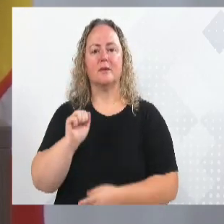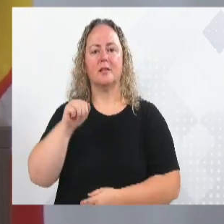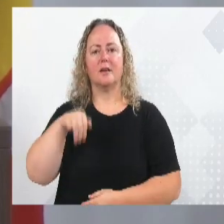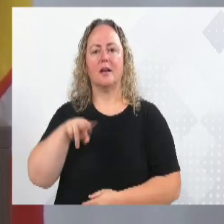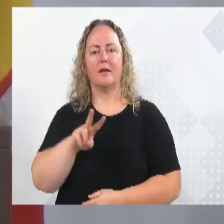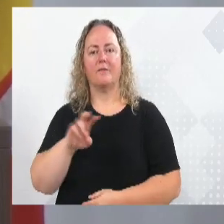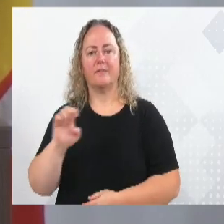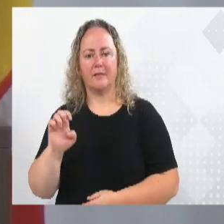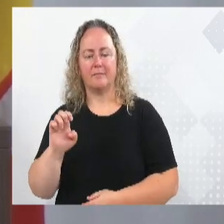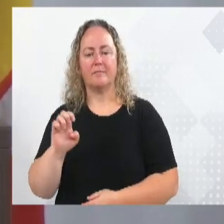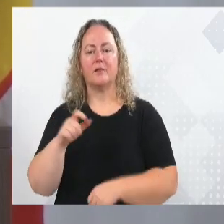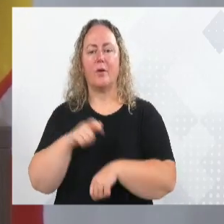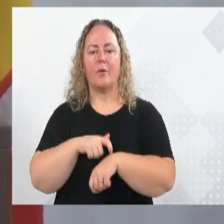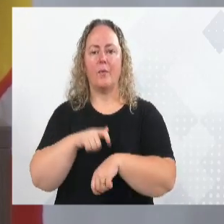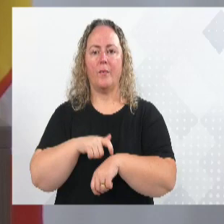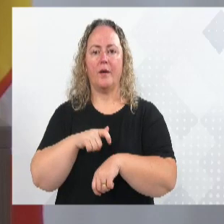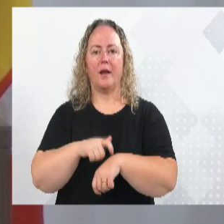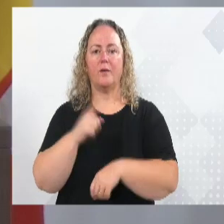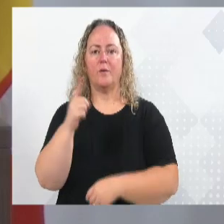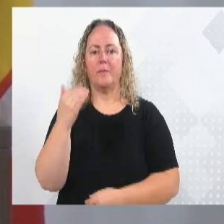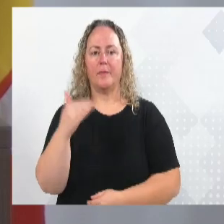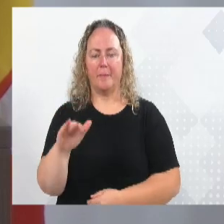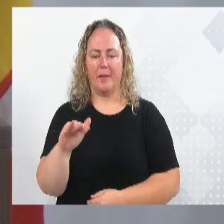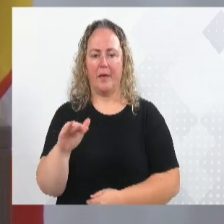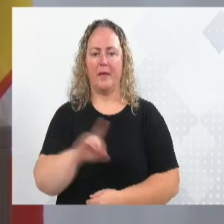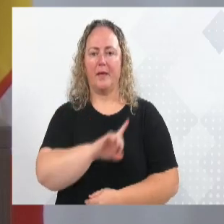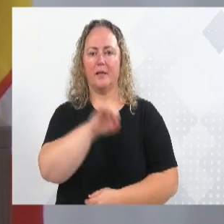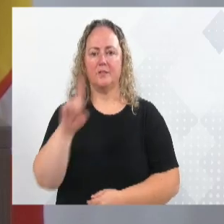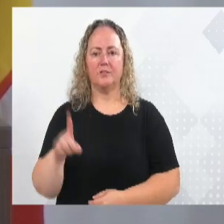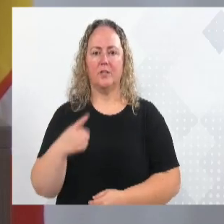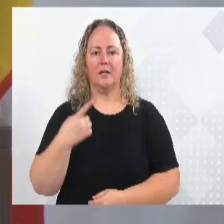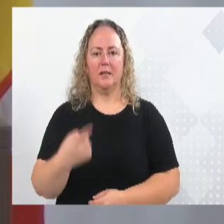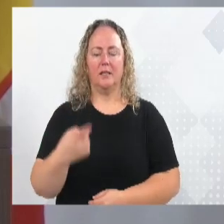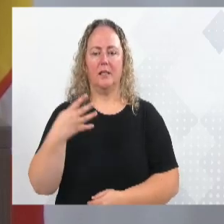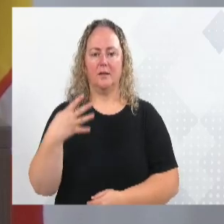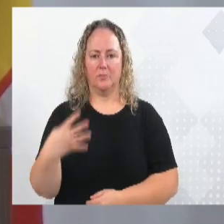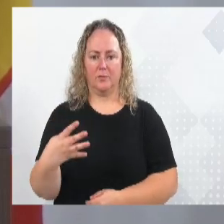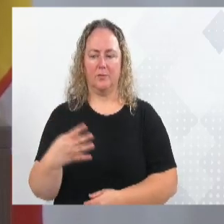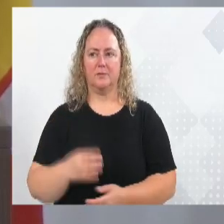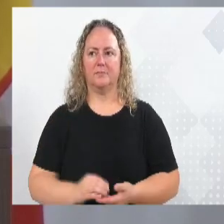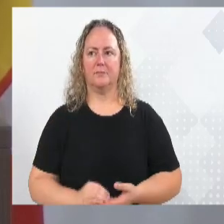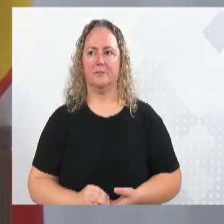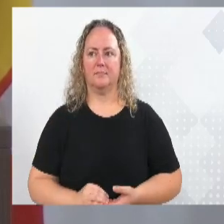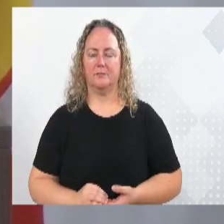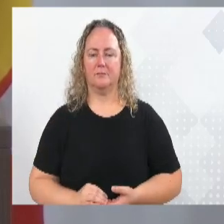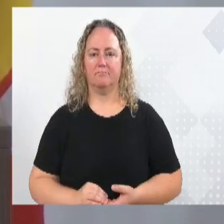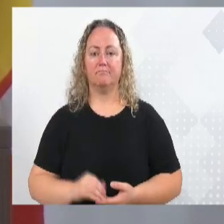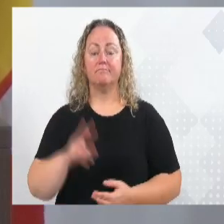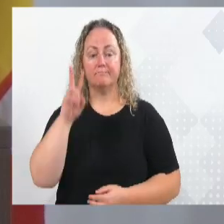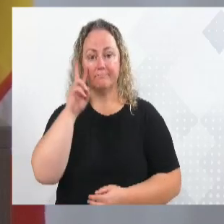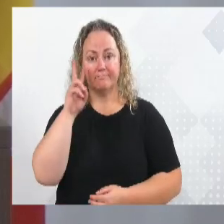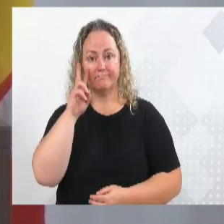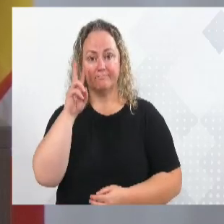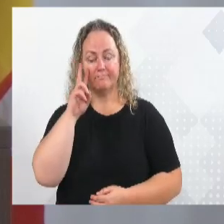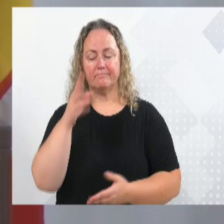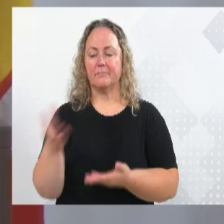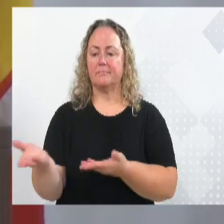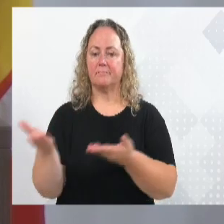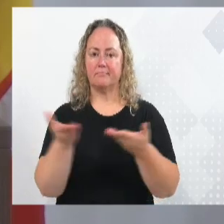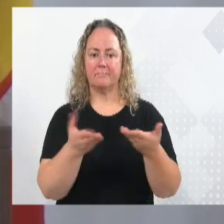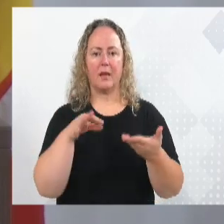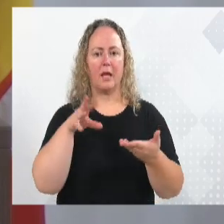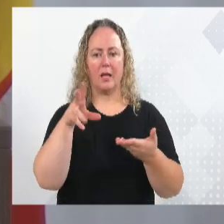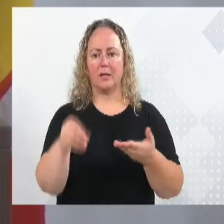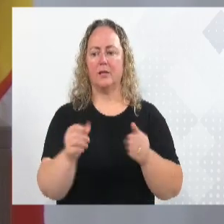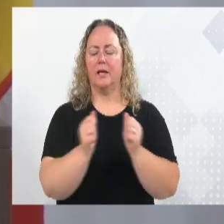as 13:30 do dia 14 na segunda-feira então convido todos a